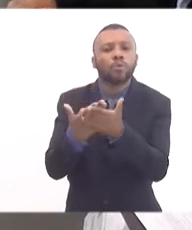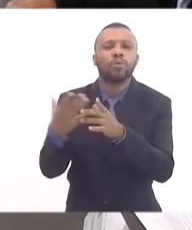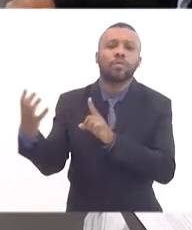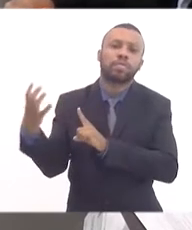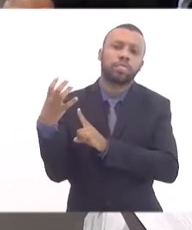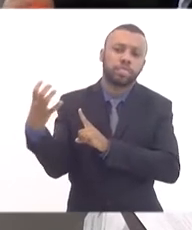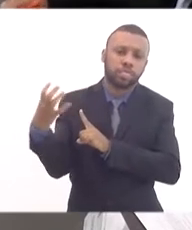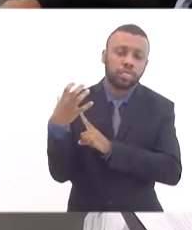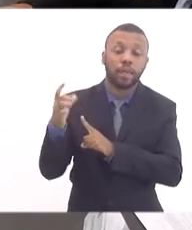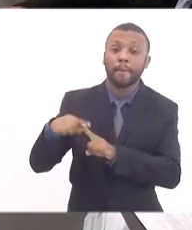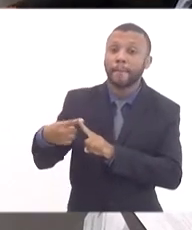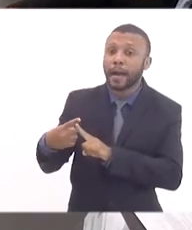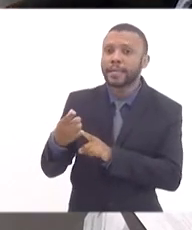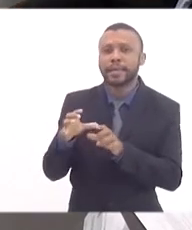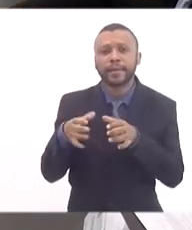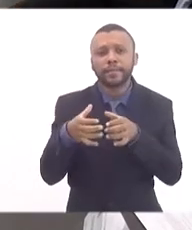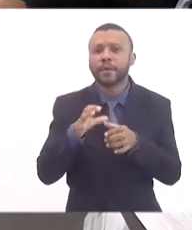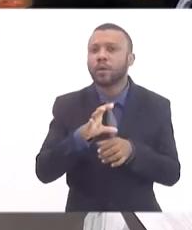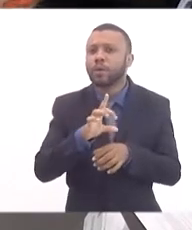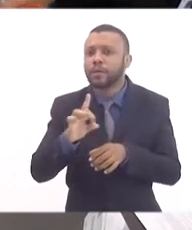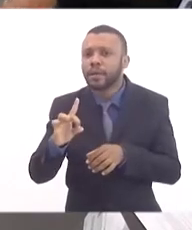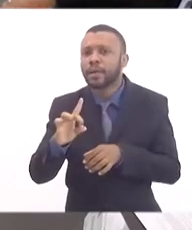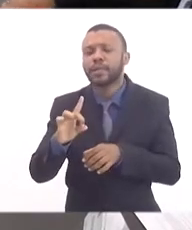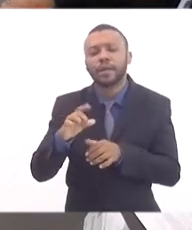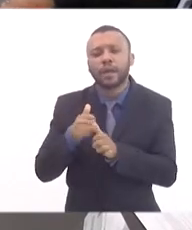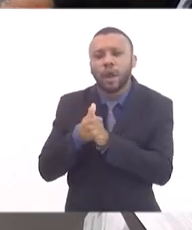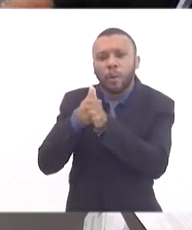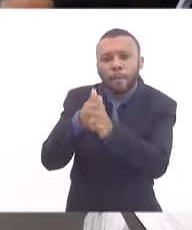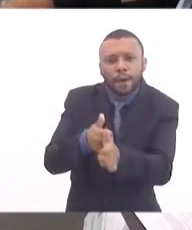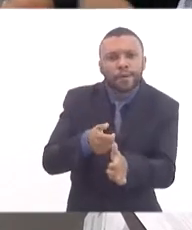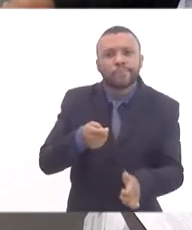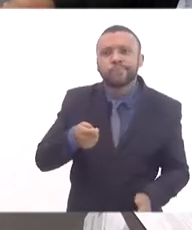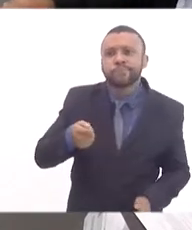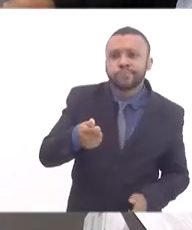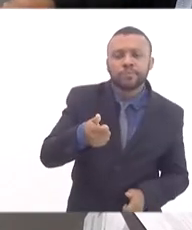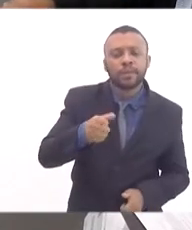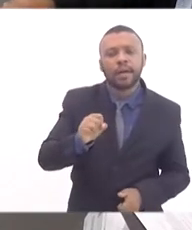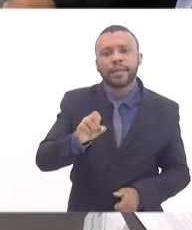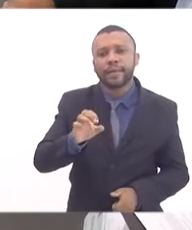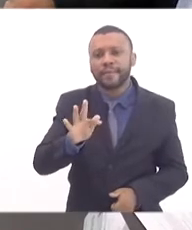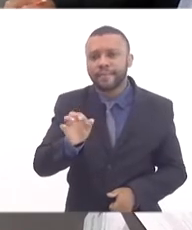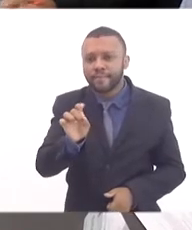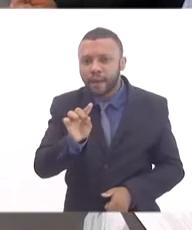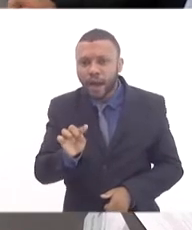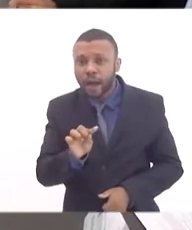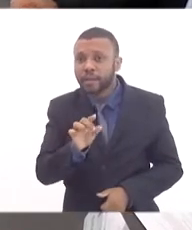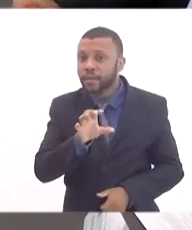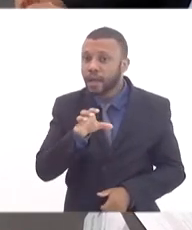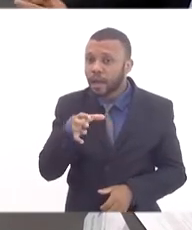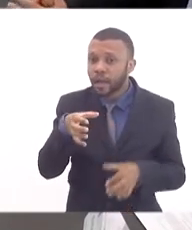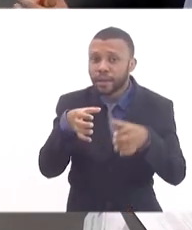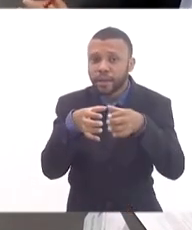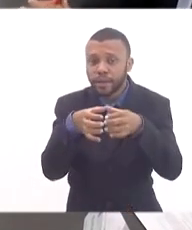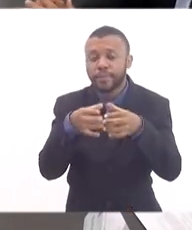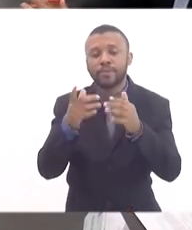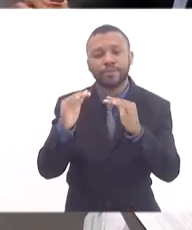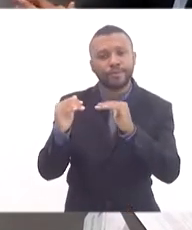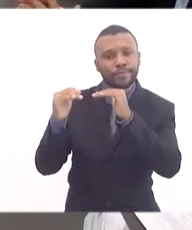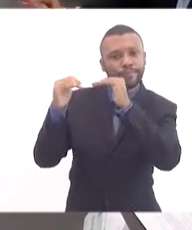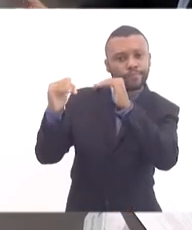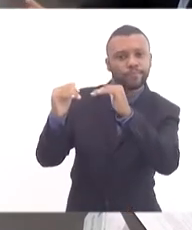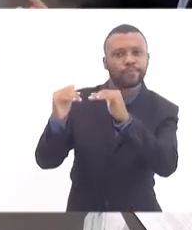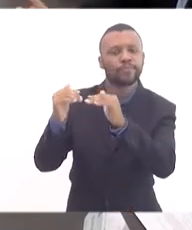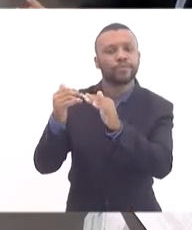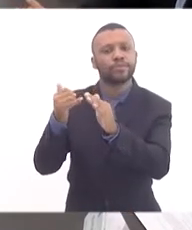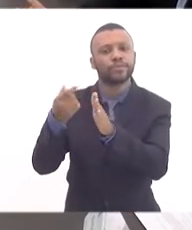equipe que coordena e que acompanha benefício fiscal atualmente nascer faz a equipe da Superintendência de tributação